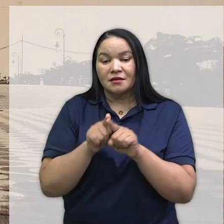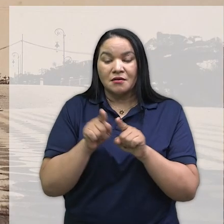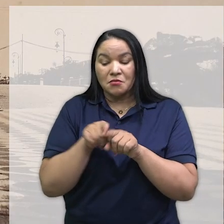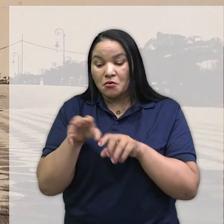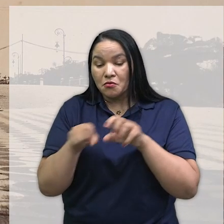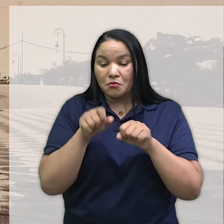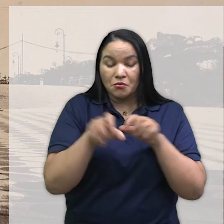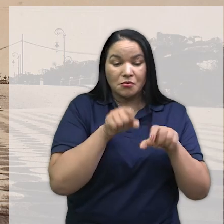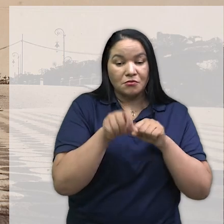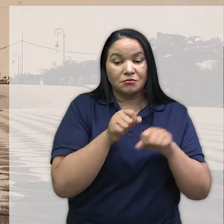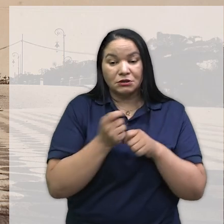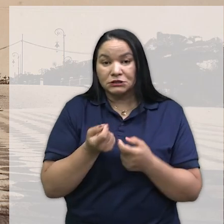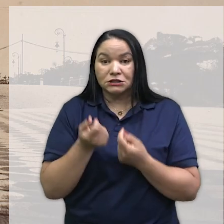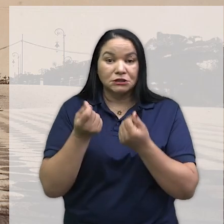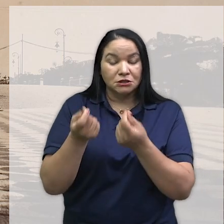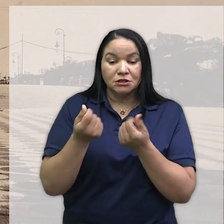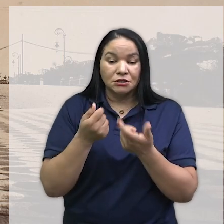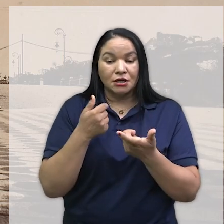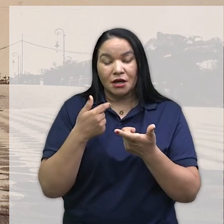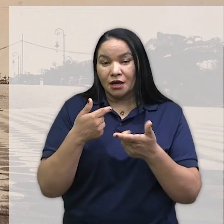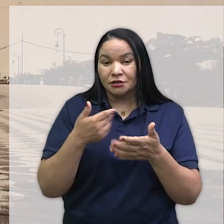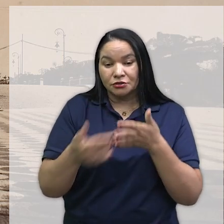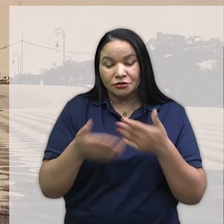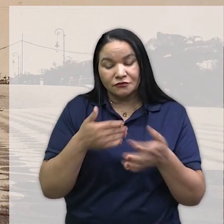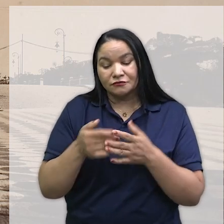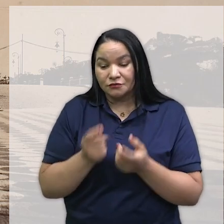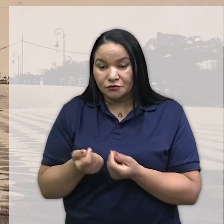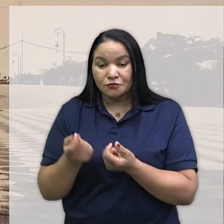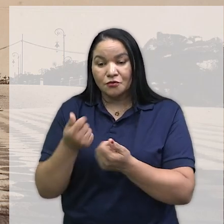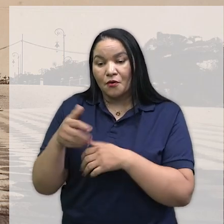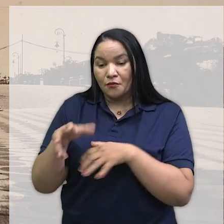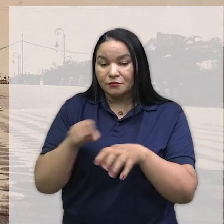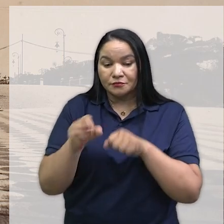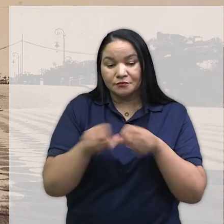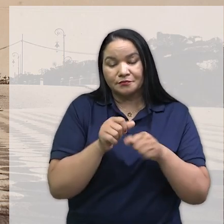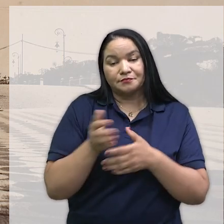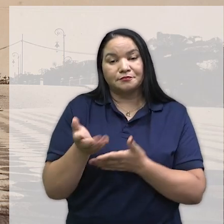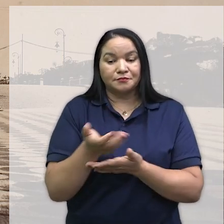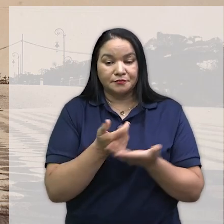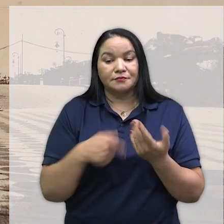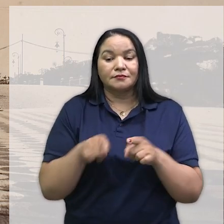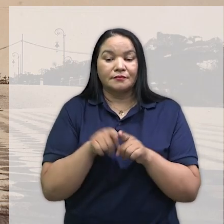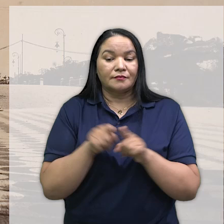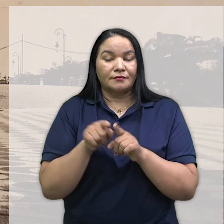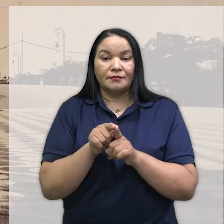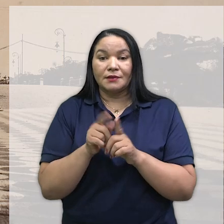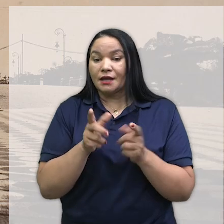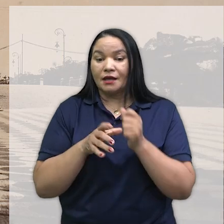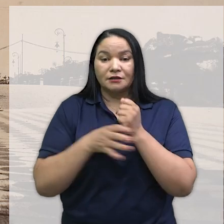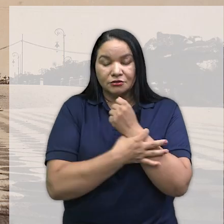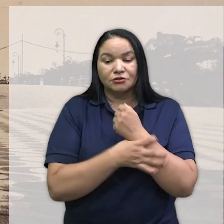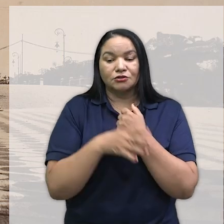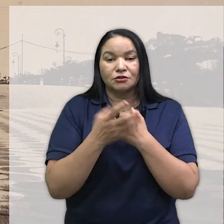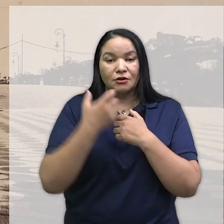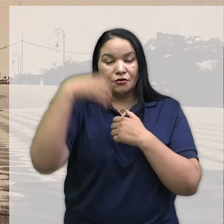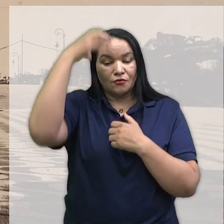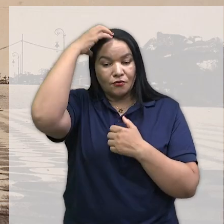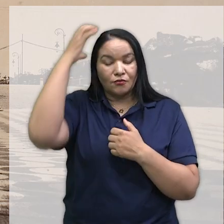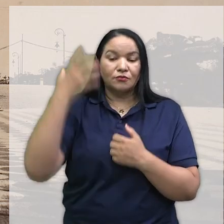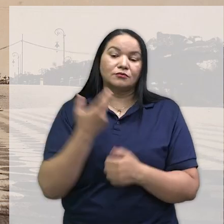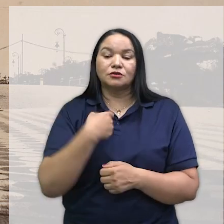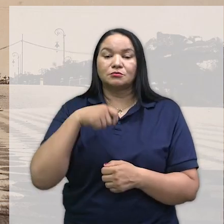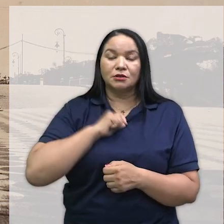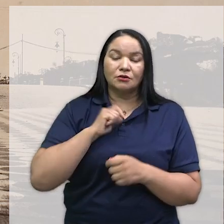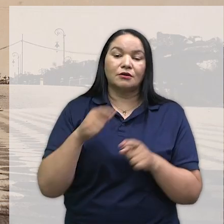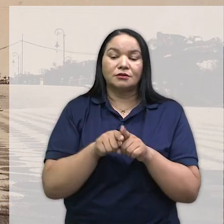o máximo de riqueza possível que essa região poderia ali garantir a coroa espanhola e também a coroa portuguesa.